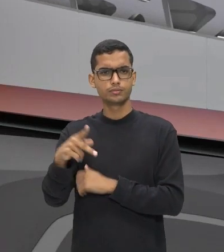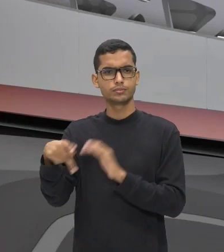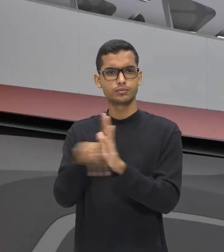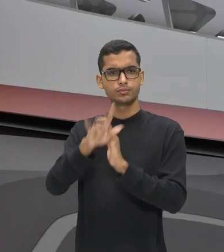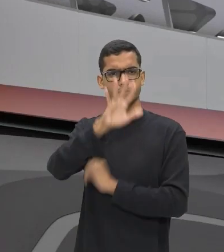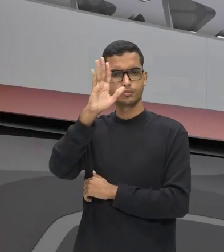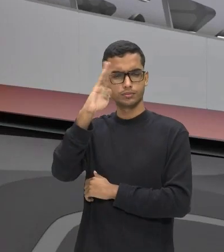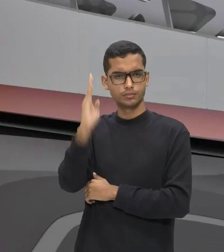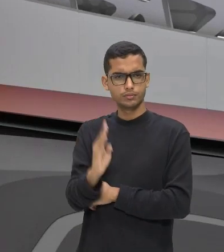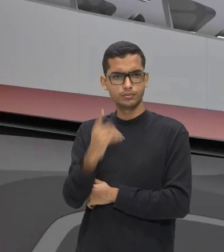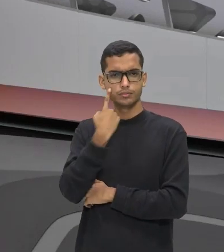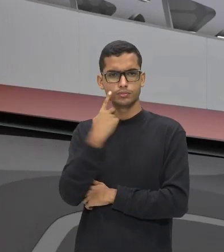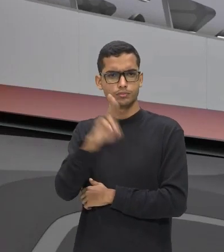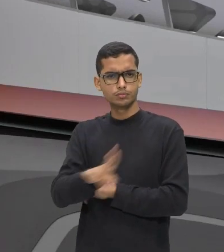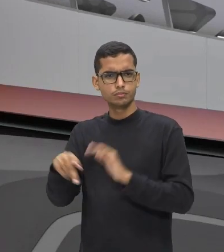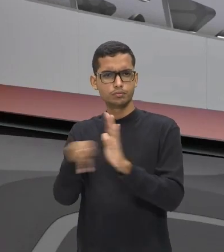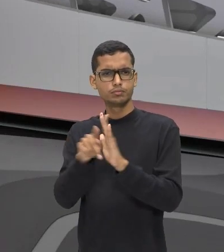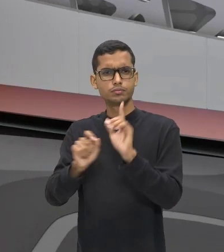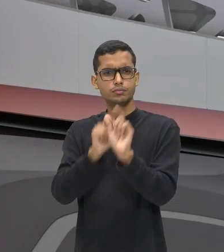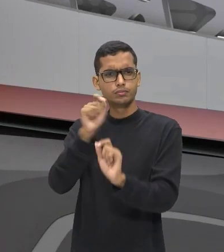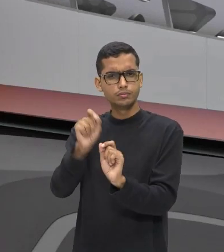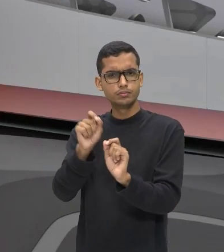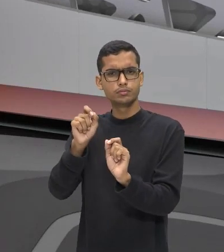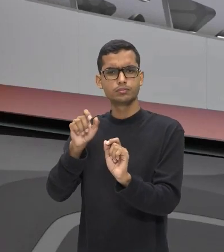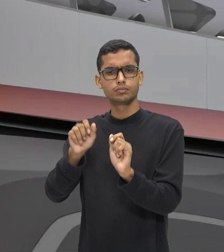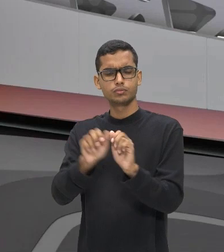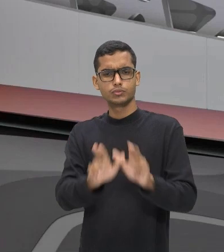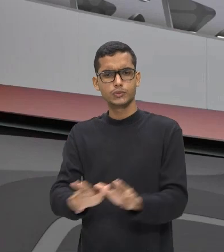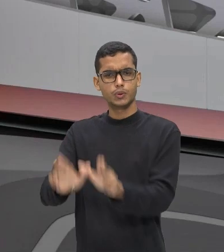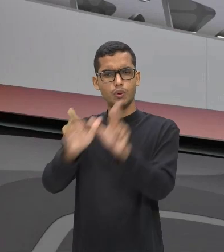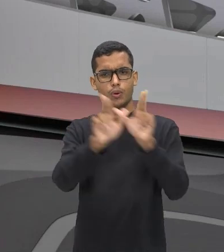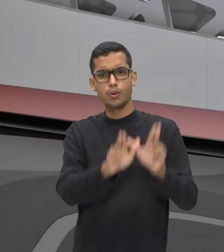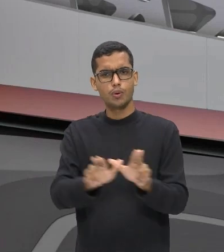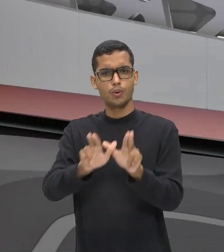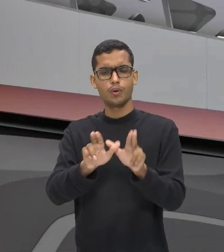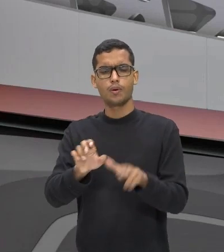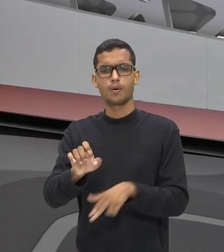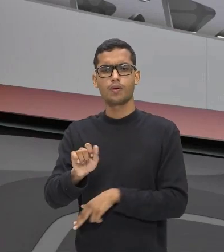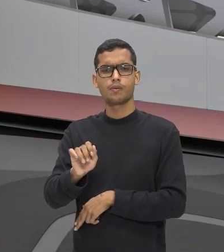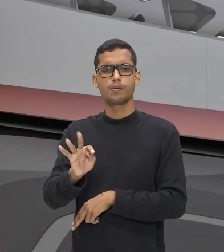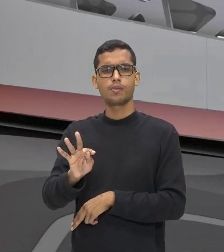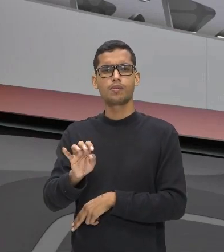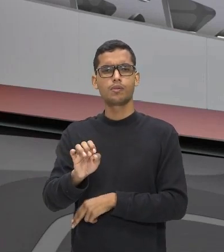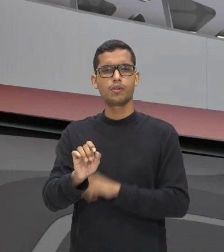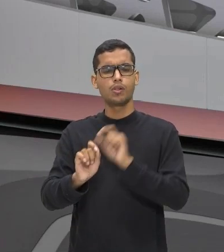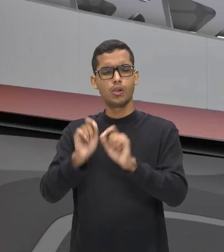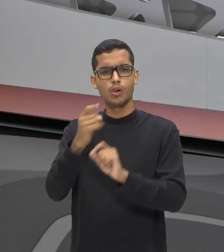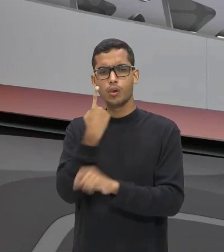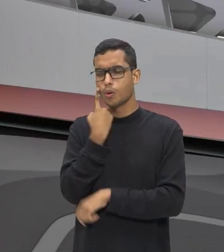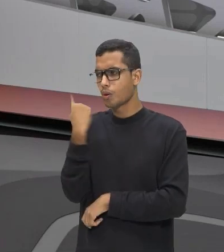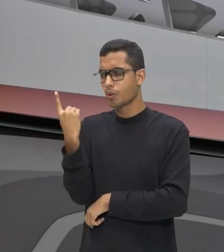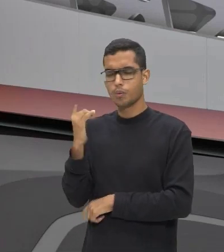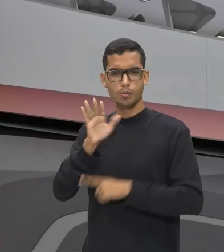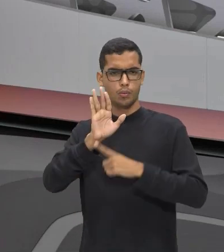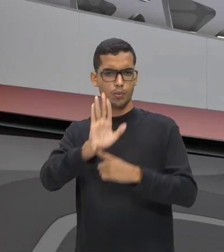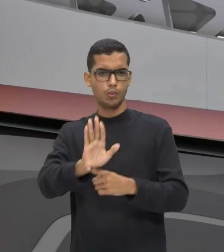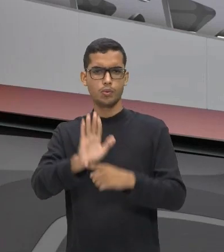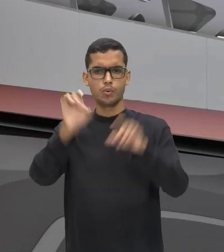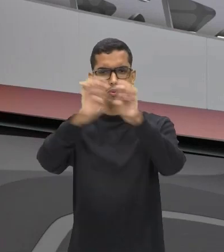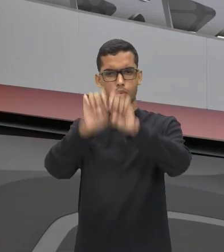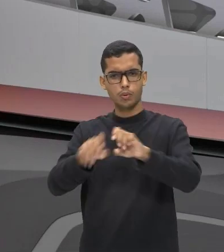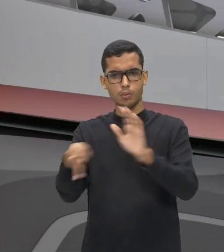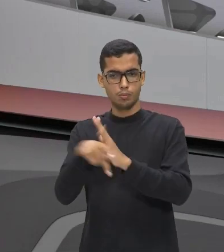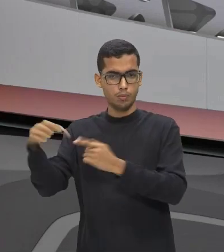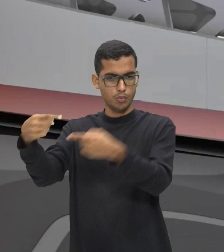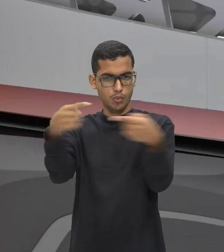da imagem de um satélite. E ele traz nessa imagem toda a configuração política do